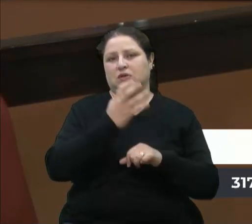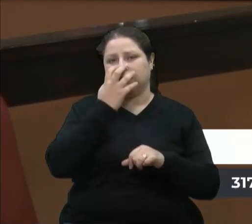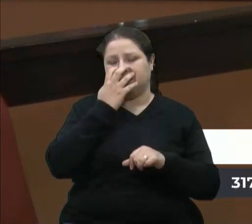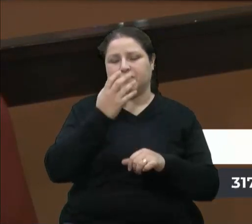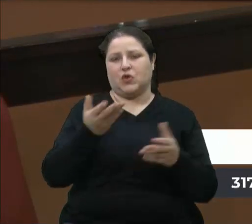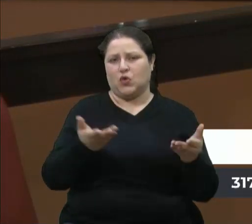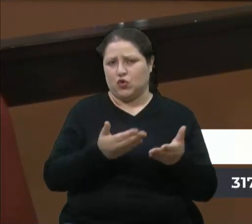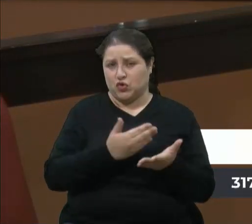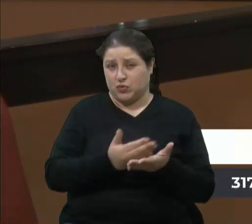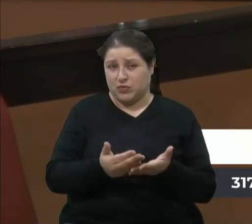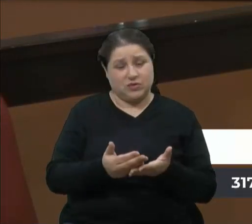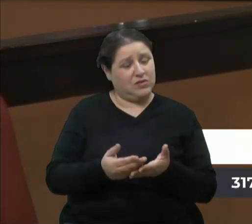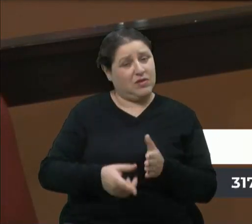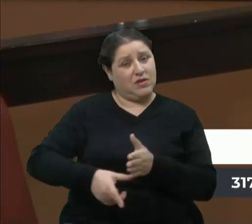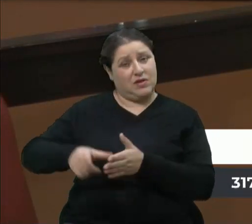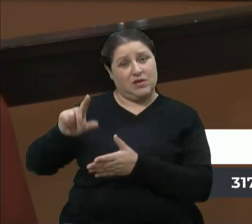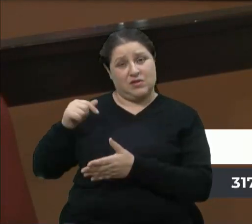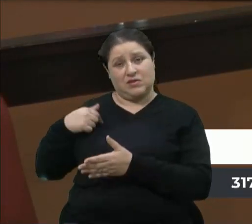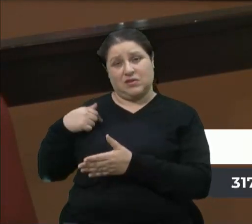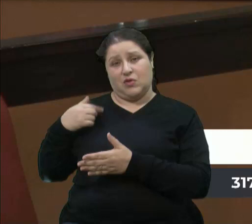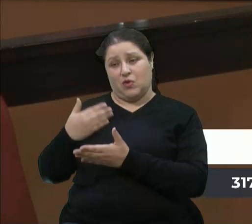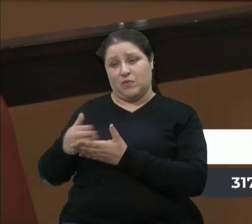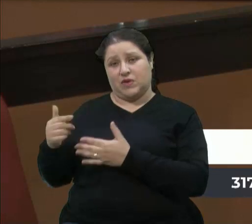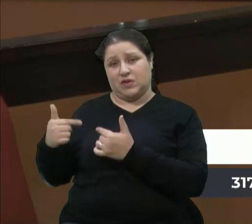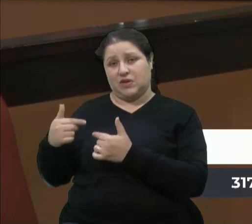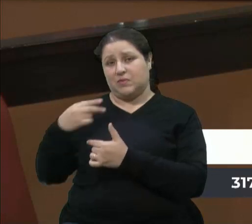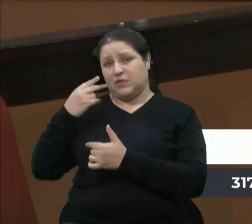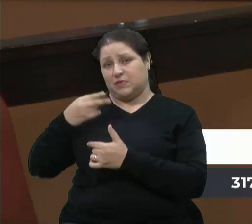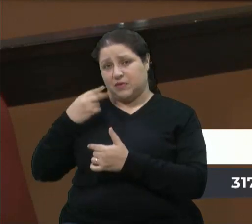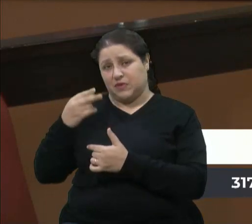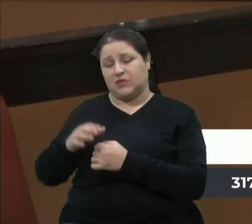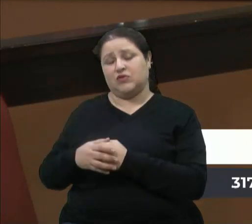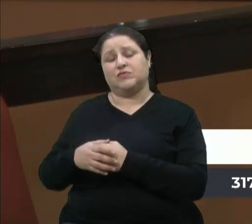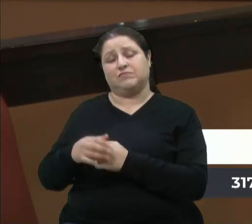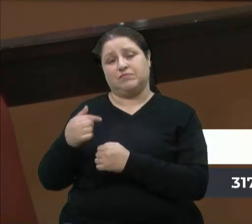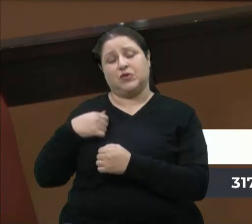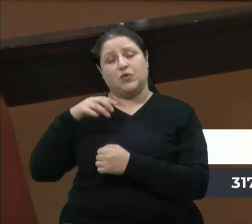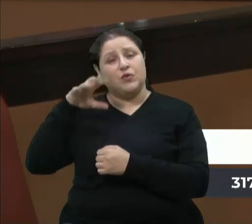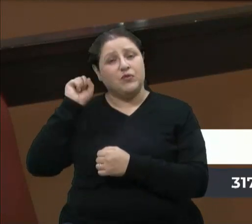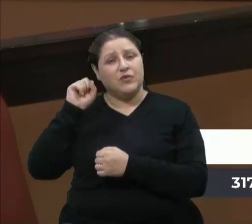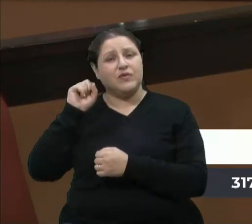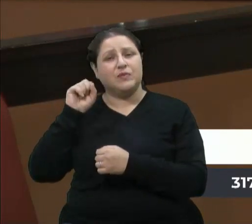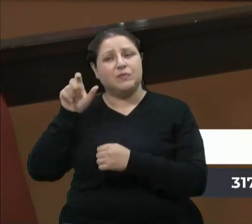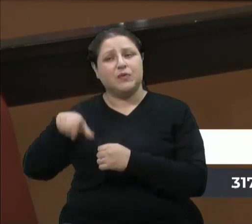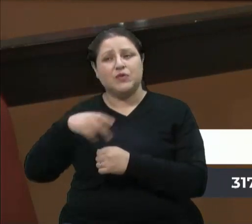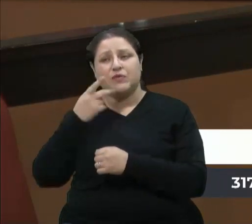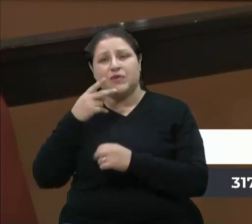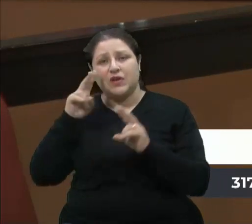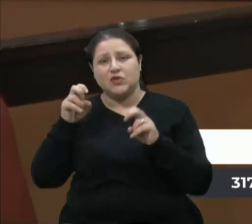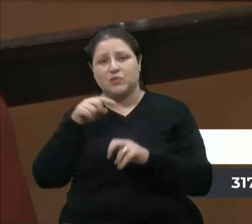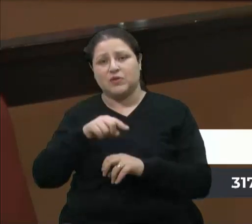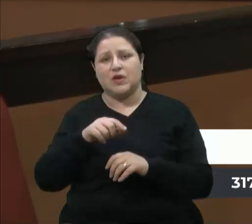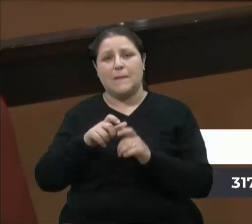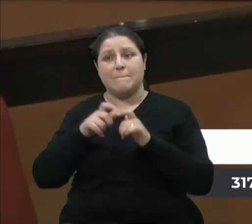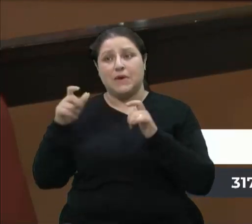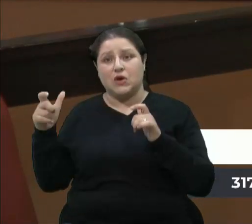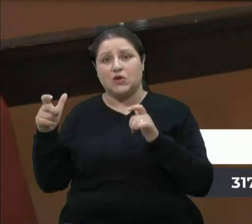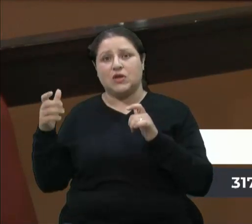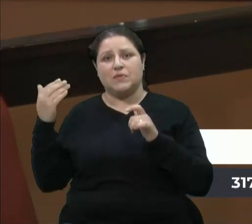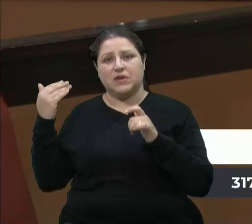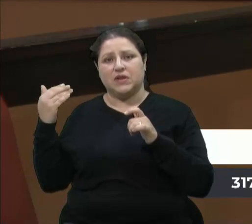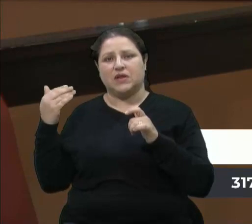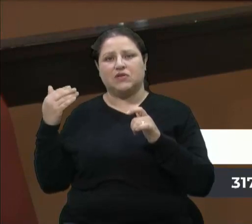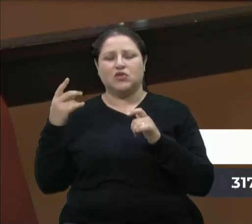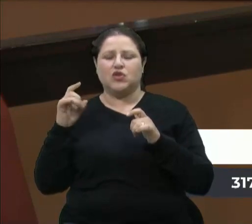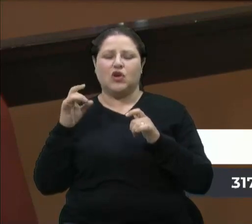político, eu ouvia falar da, enfim, dessa situação. E a maioria empurrou com a barriga, por quê? Porque é